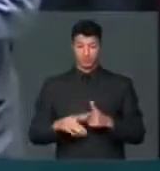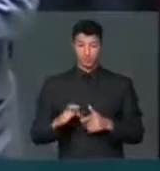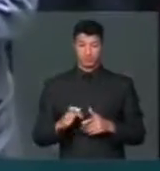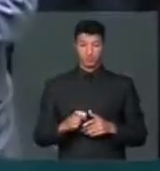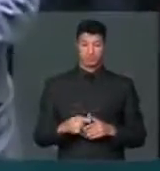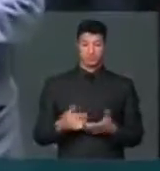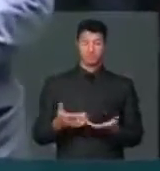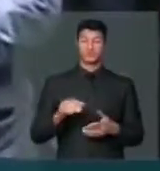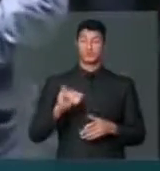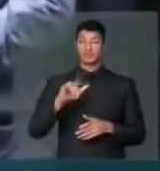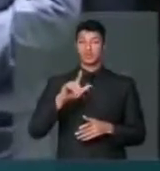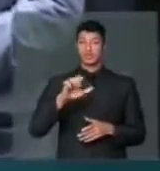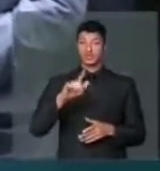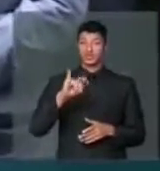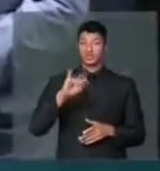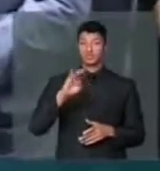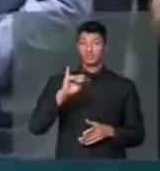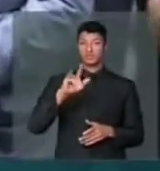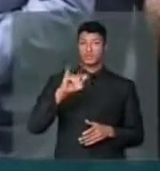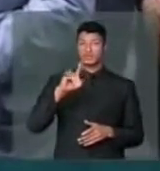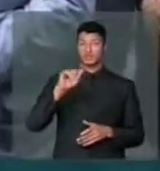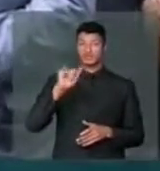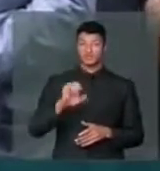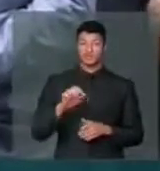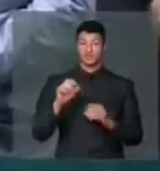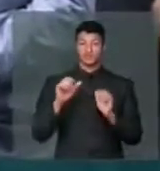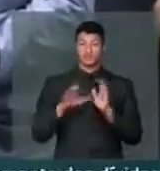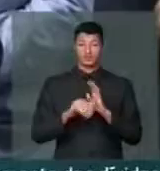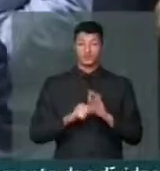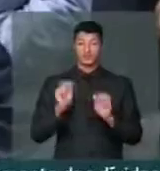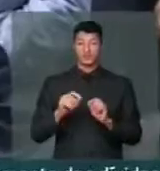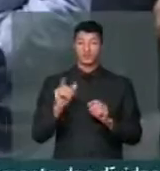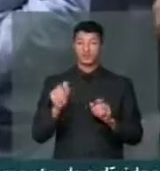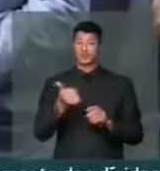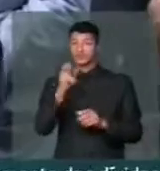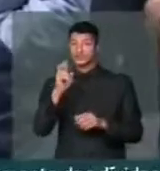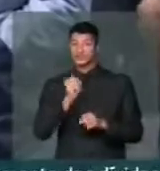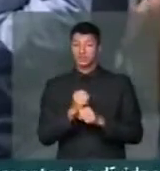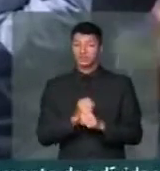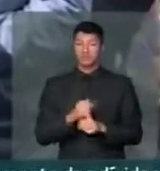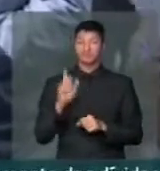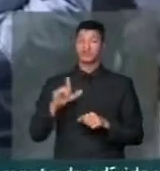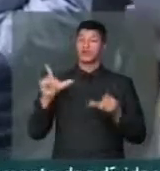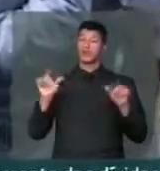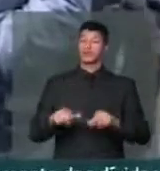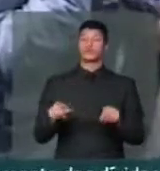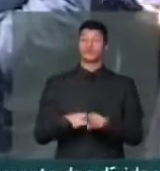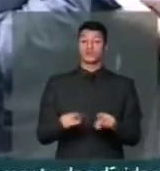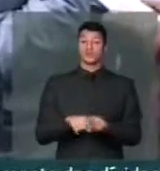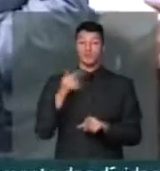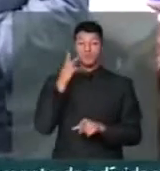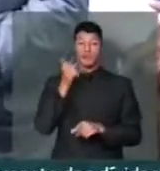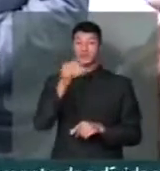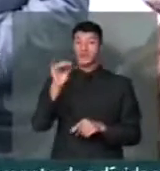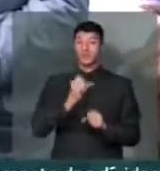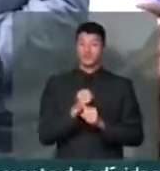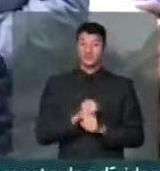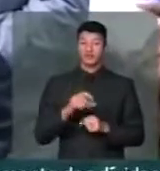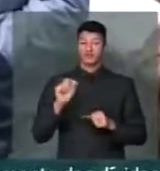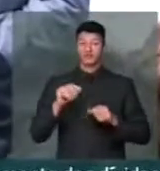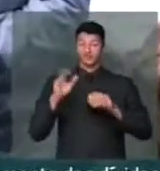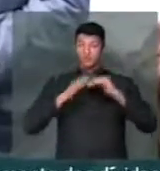A ineligibilidade de dirigente corrupto, que era de 15 anos, foi reduzida também para 10 anos.